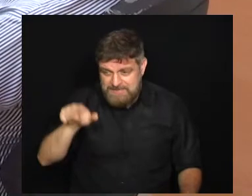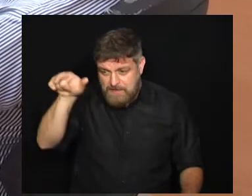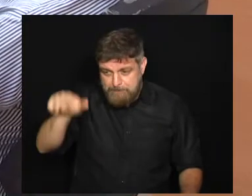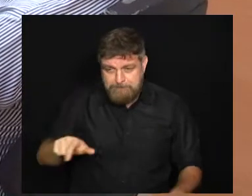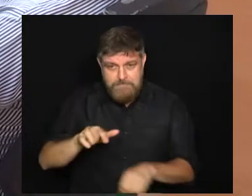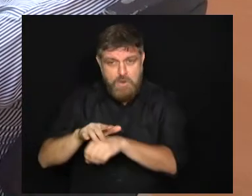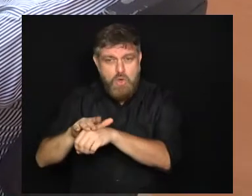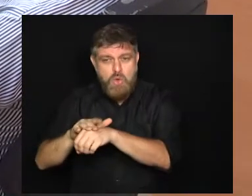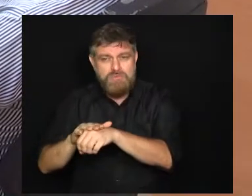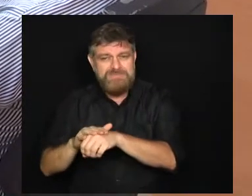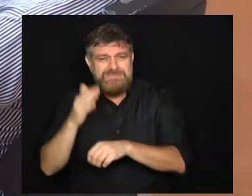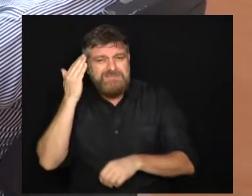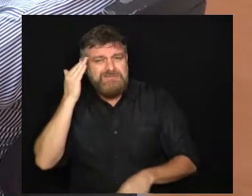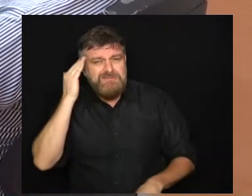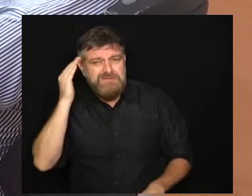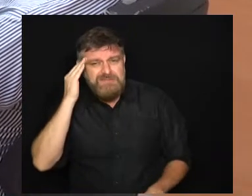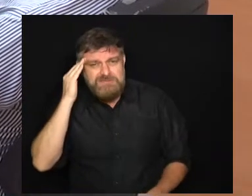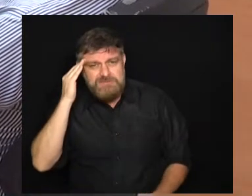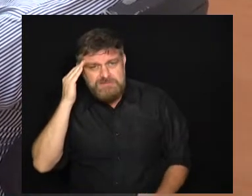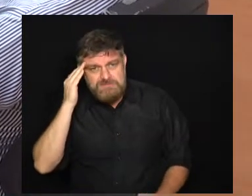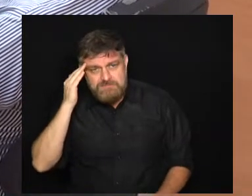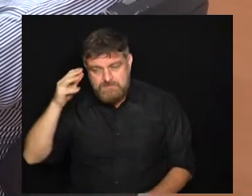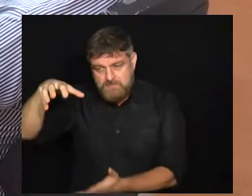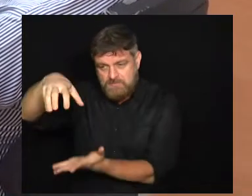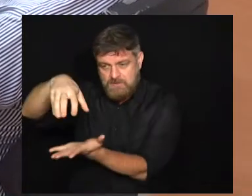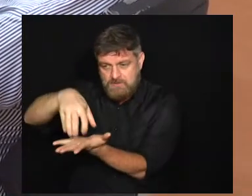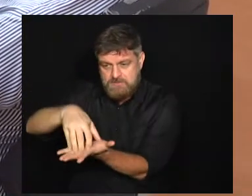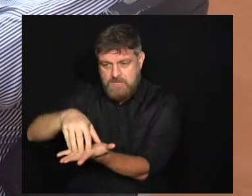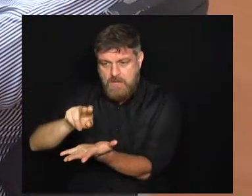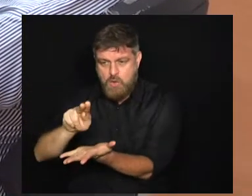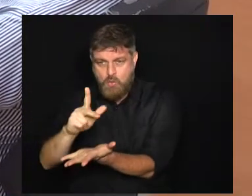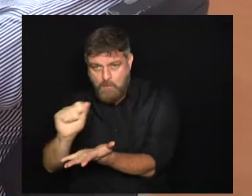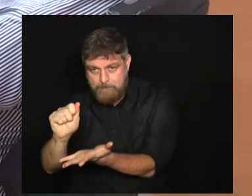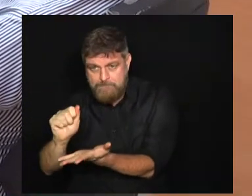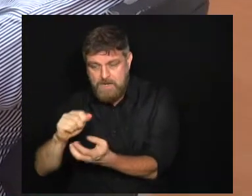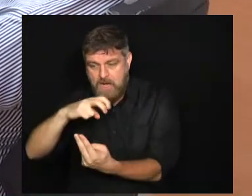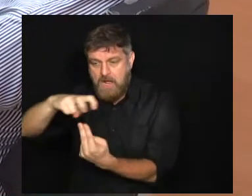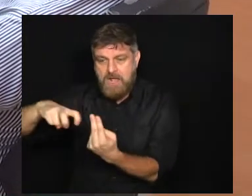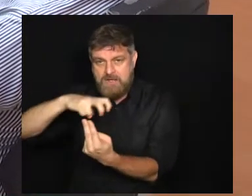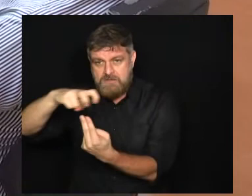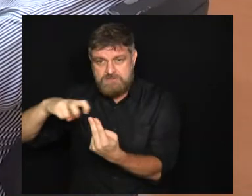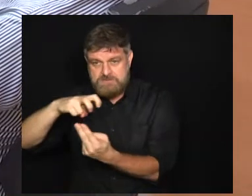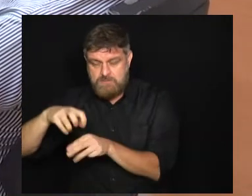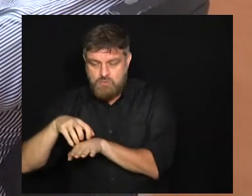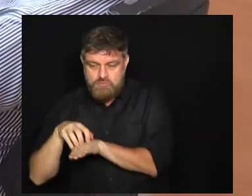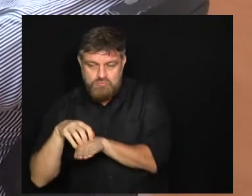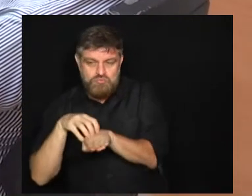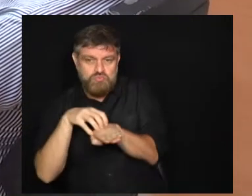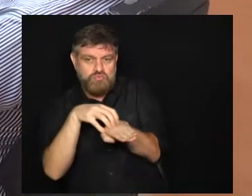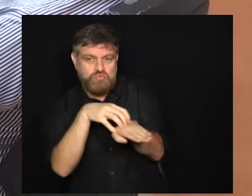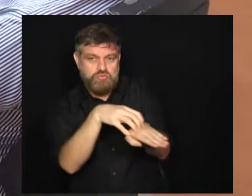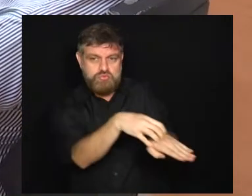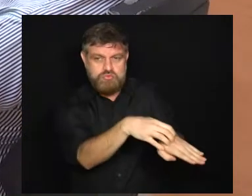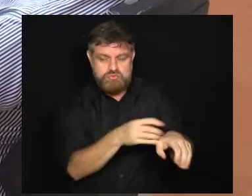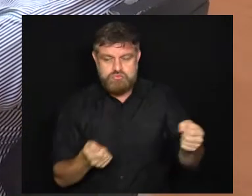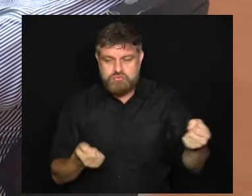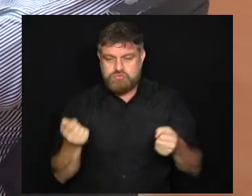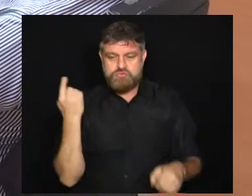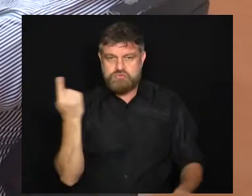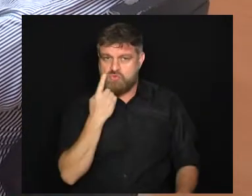como é que vai ser isso? Eu não entendi. Eles vão, na UPA, eles vão ser transferidos pelo SAMU para outra unidade? Eles vão ser transferidos principalmente, por